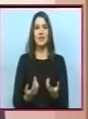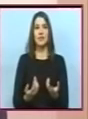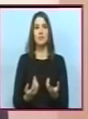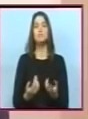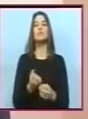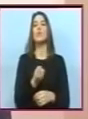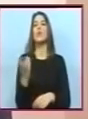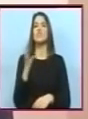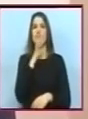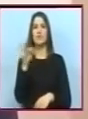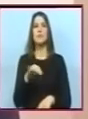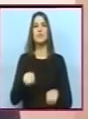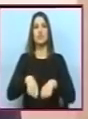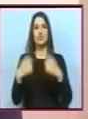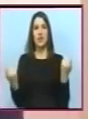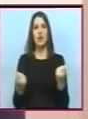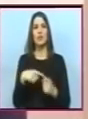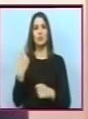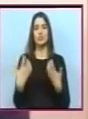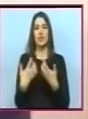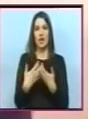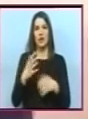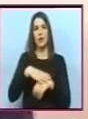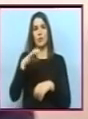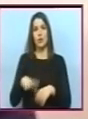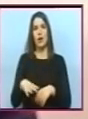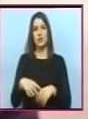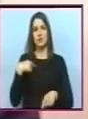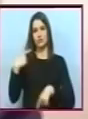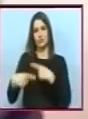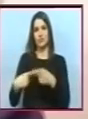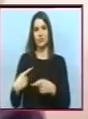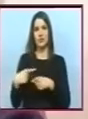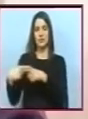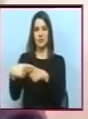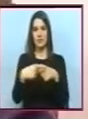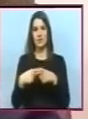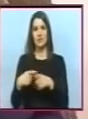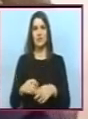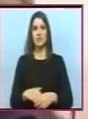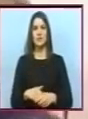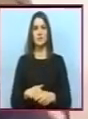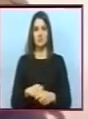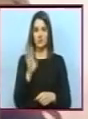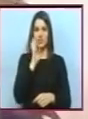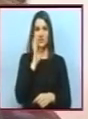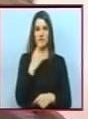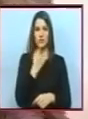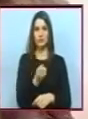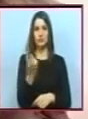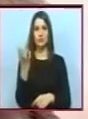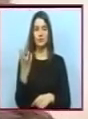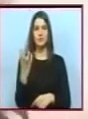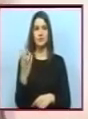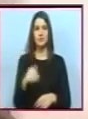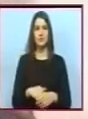quantas famílias se destroem e entram em guerra com um processo de herança e de partilha? Já assistiu a esses casos?